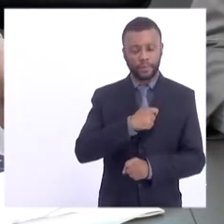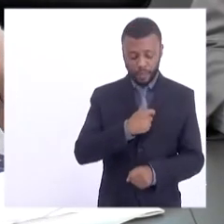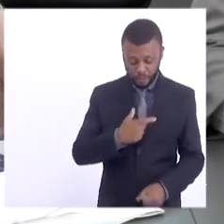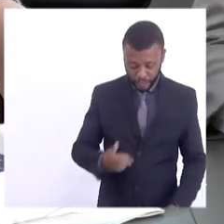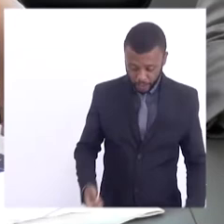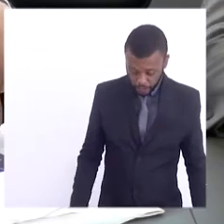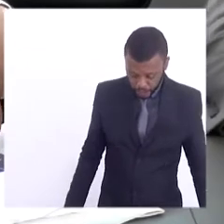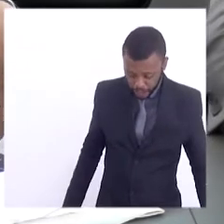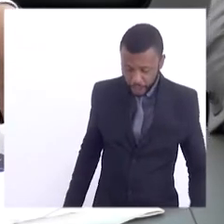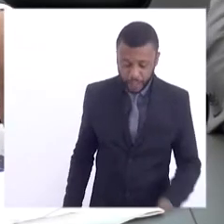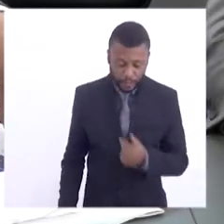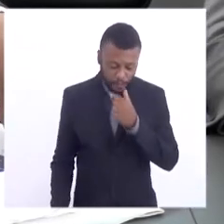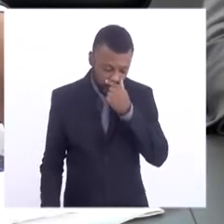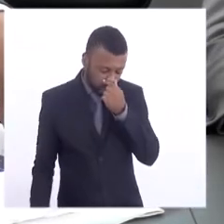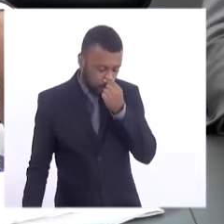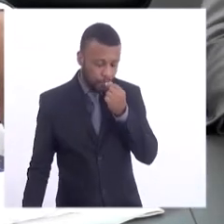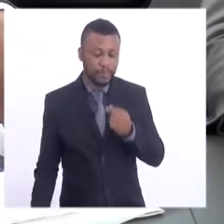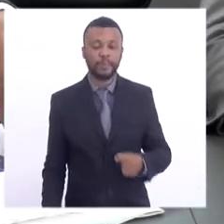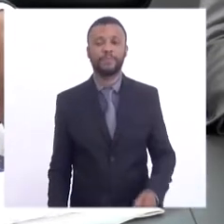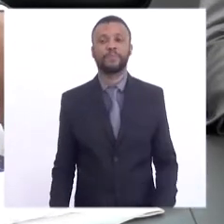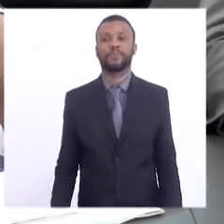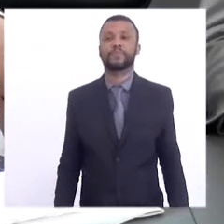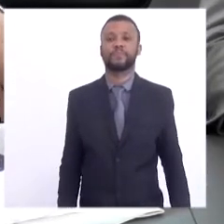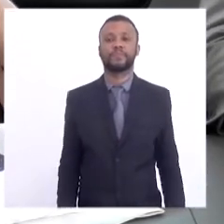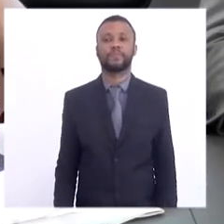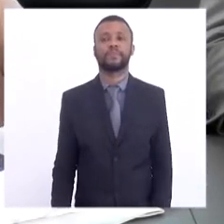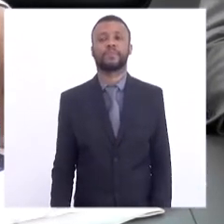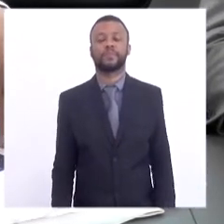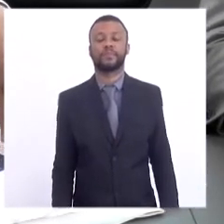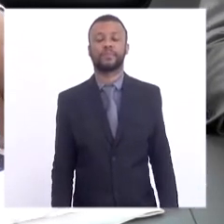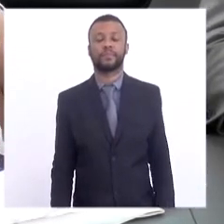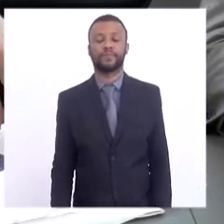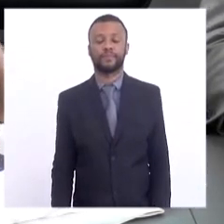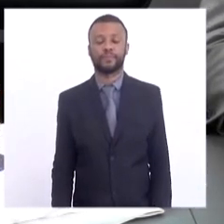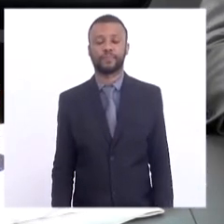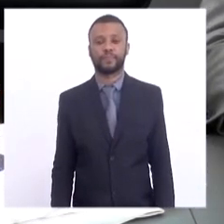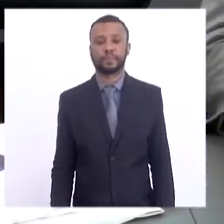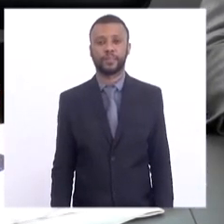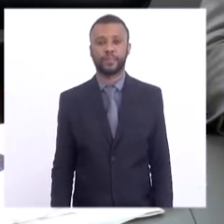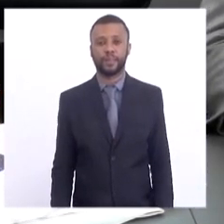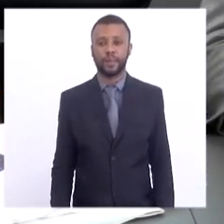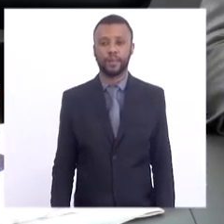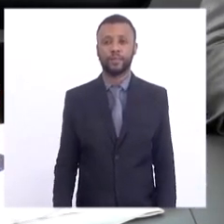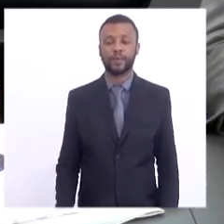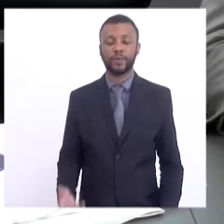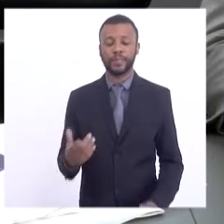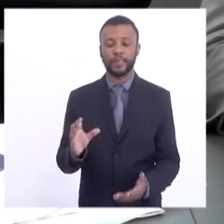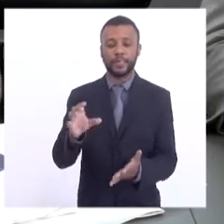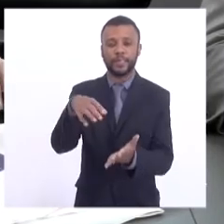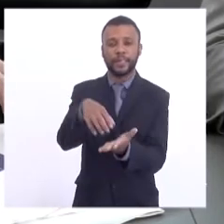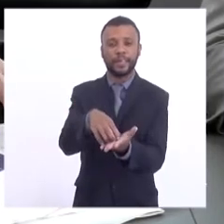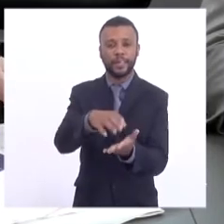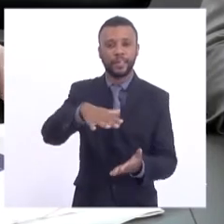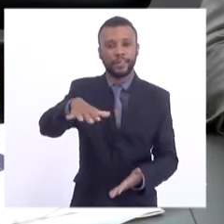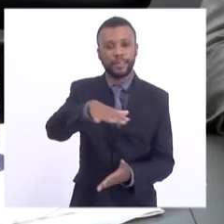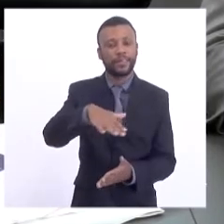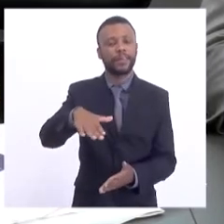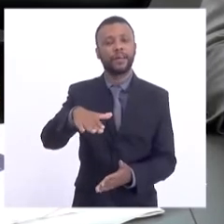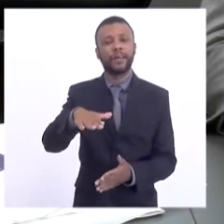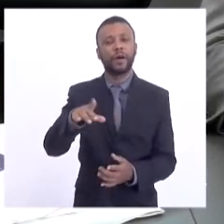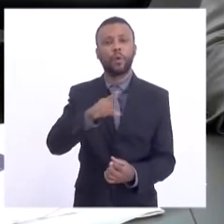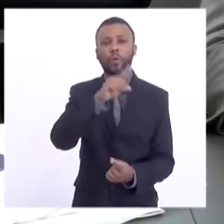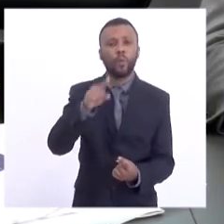ela tá fora mas o tempo mas o tempo sim pertence o orçamento e o fêmur recebe essa atualização para